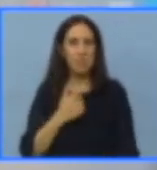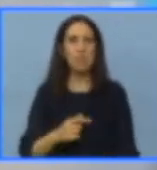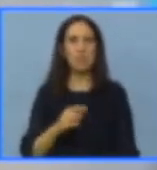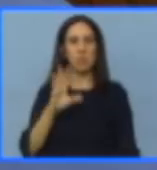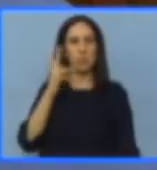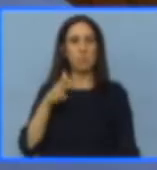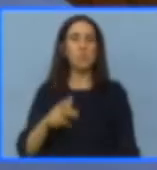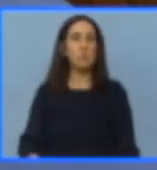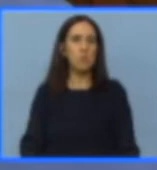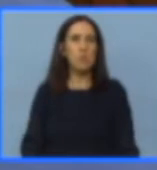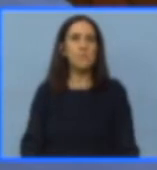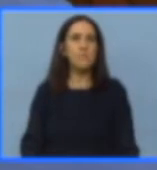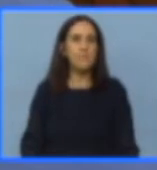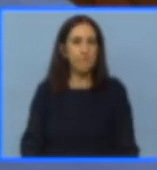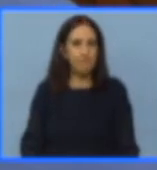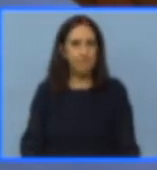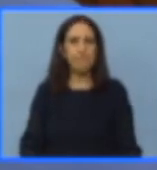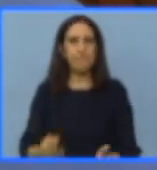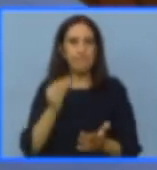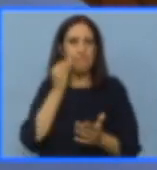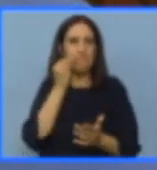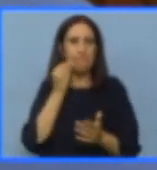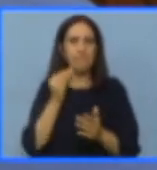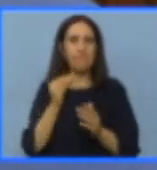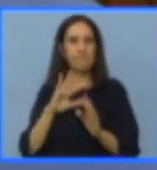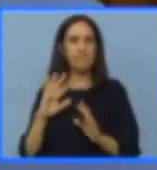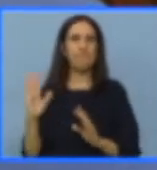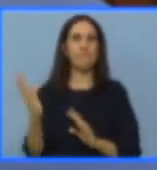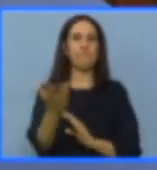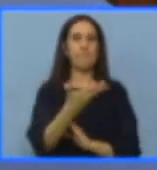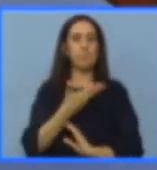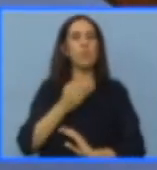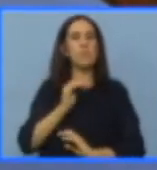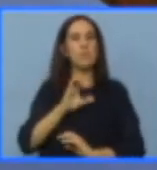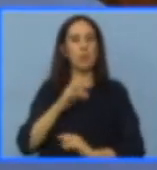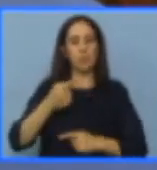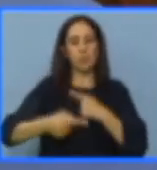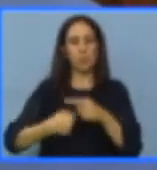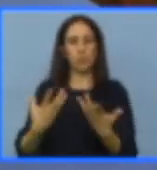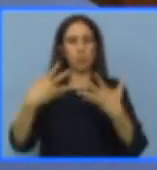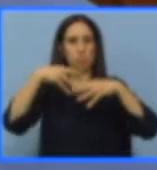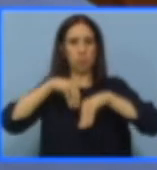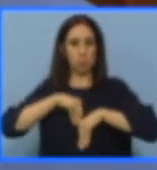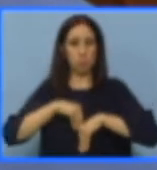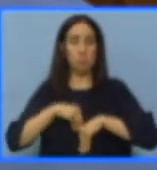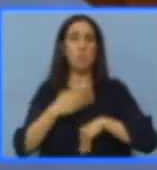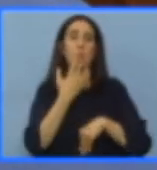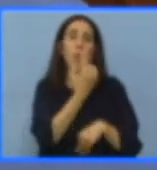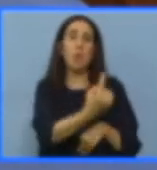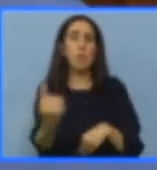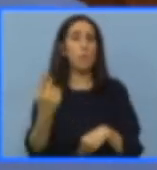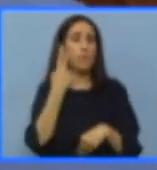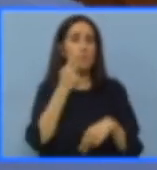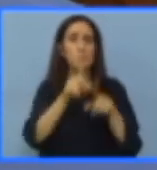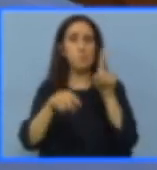uma abóbada que vem do nosso lastro cultural, dos séculos, e que depois cada um vive como entende, mas